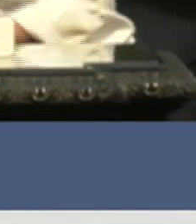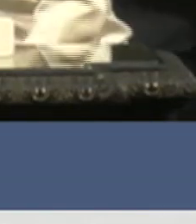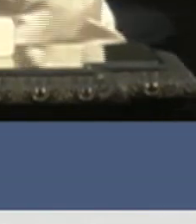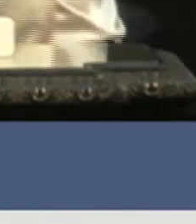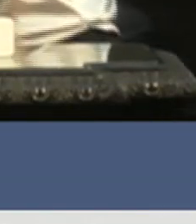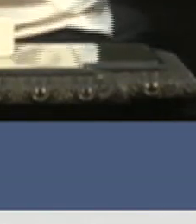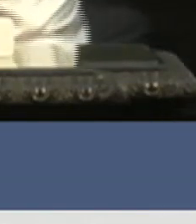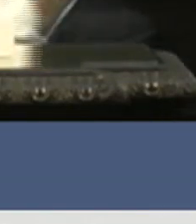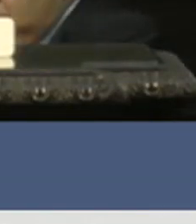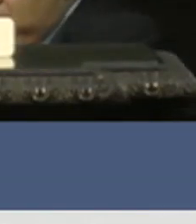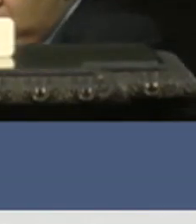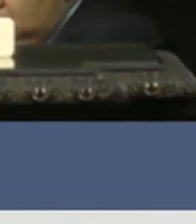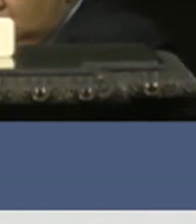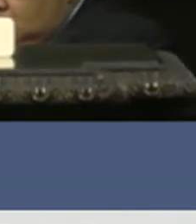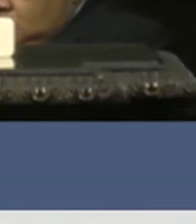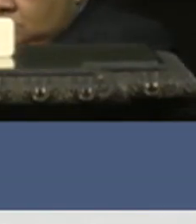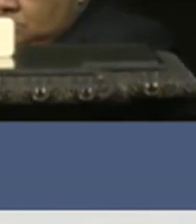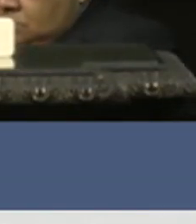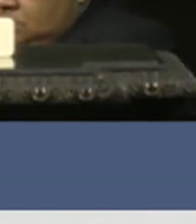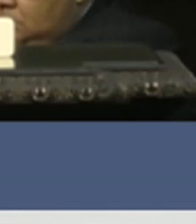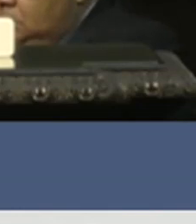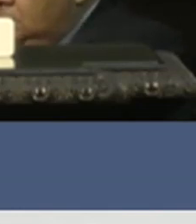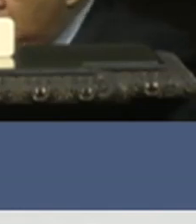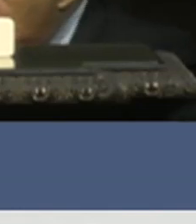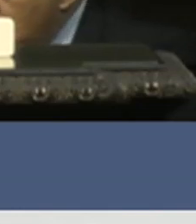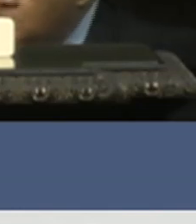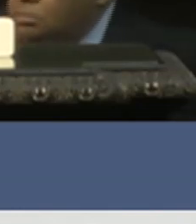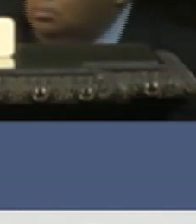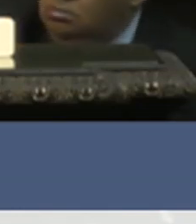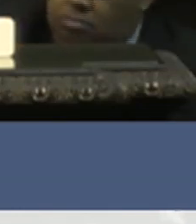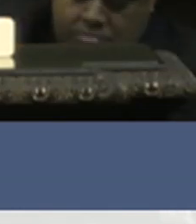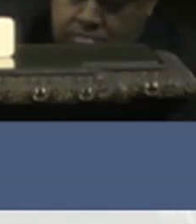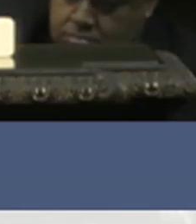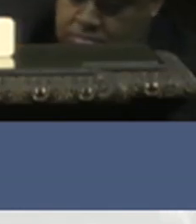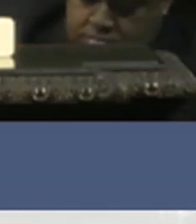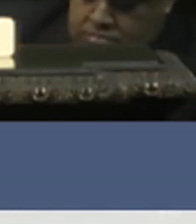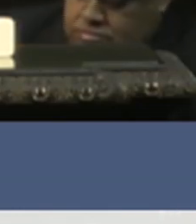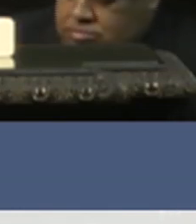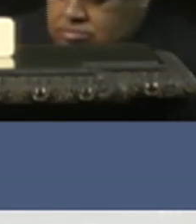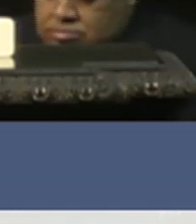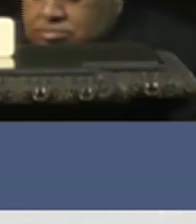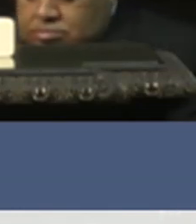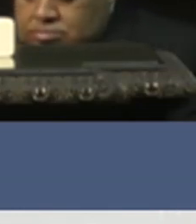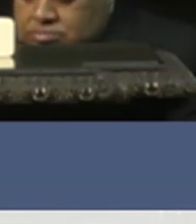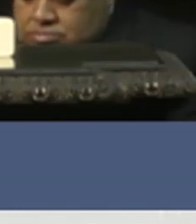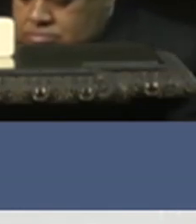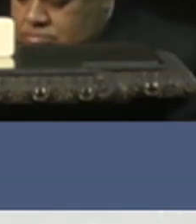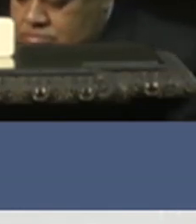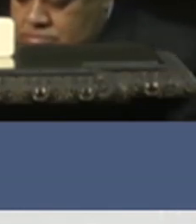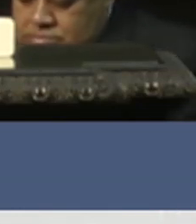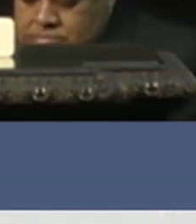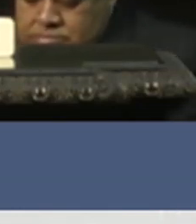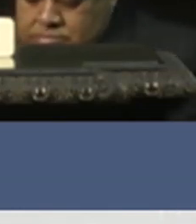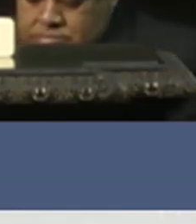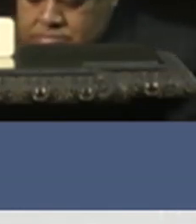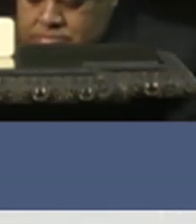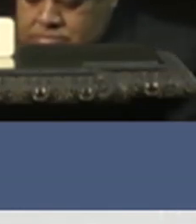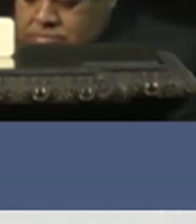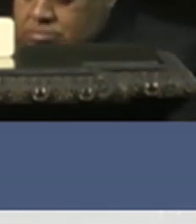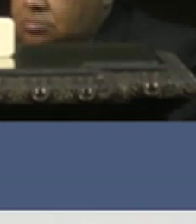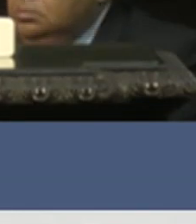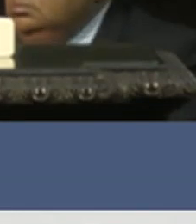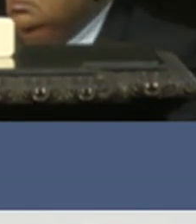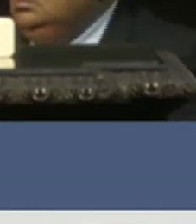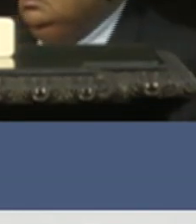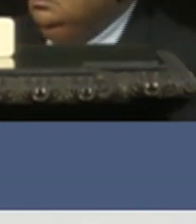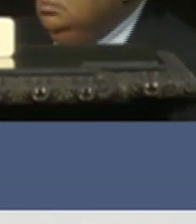Nunes, que altera a lei 4.510, de 13 de janeiro de 2005, para dispor sobre a isenção do pagamento de tarifas nos serviços